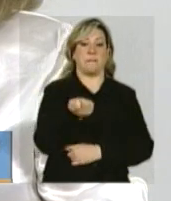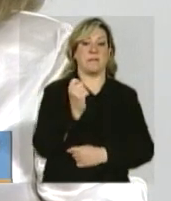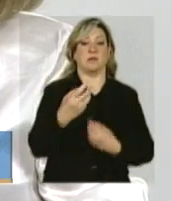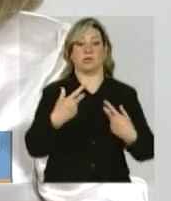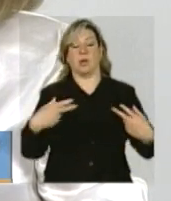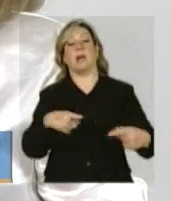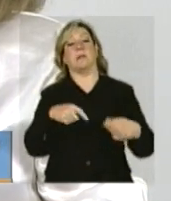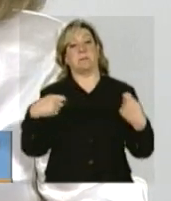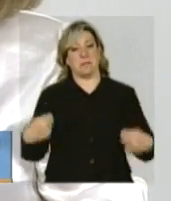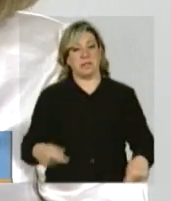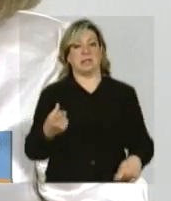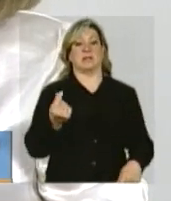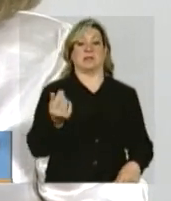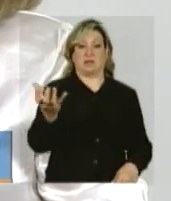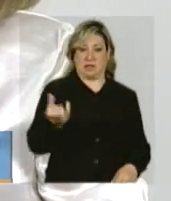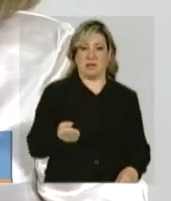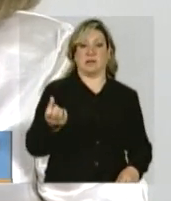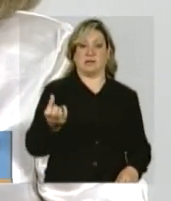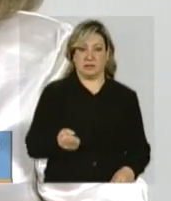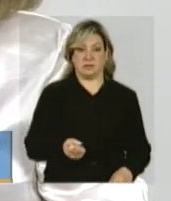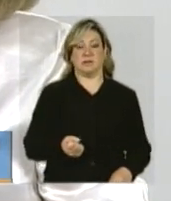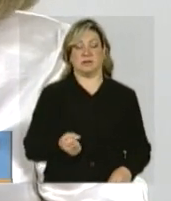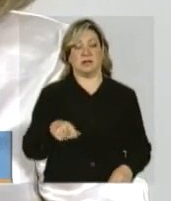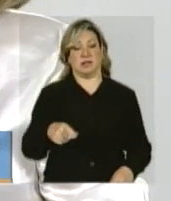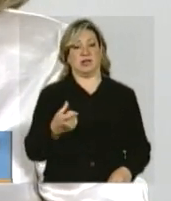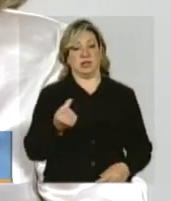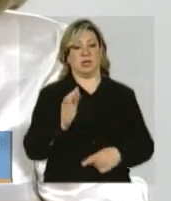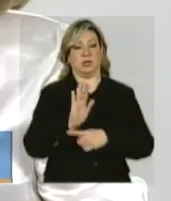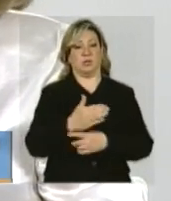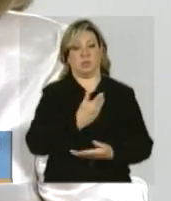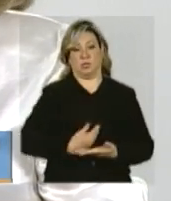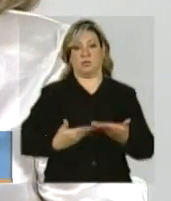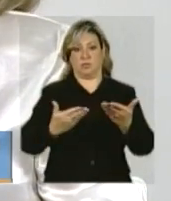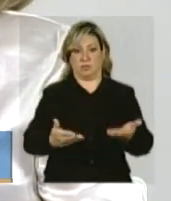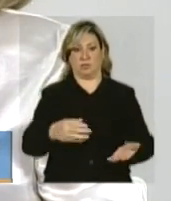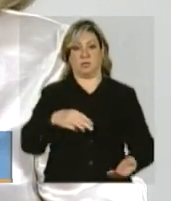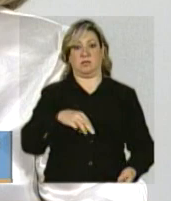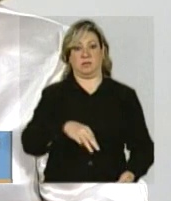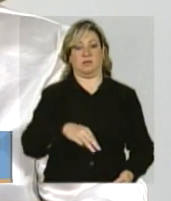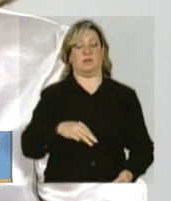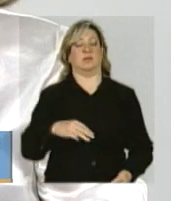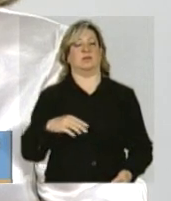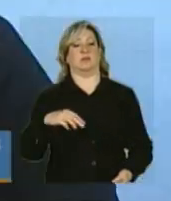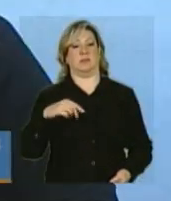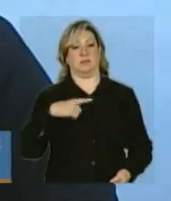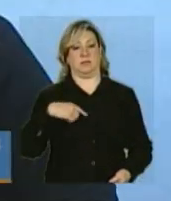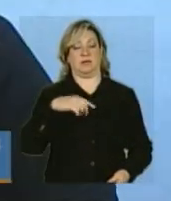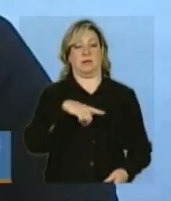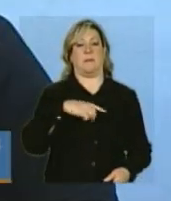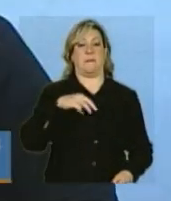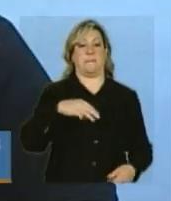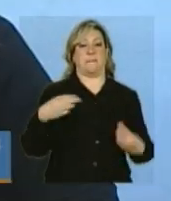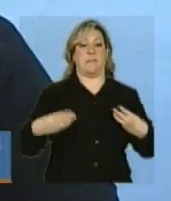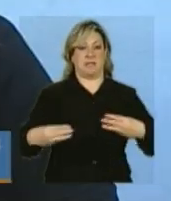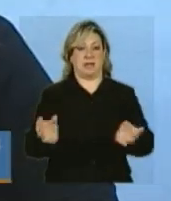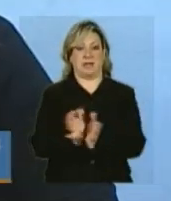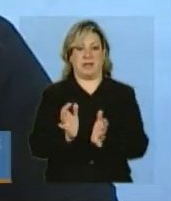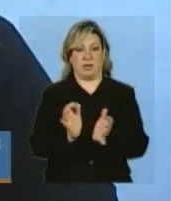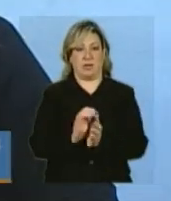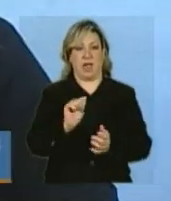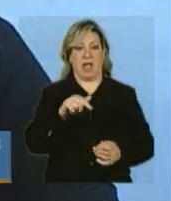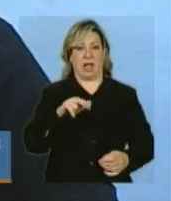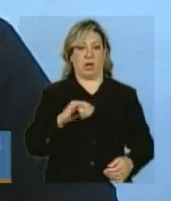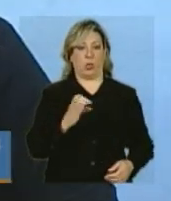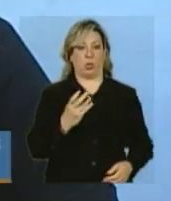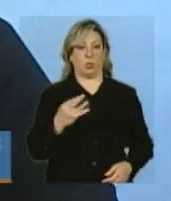Então, ele precisa receber esse benefício que é do Ministério da Aquicultura e Pesca. Deus crede, eu acho que essa questão de se